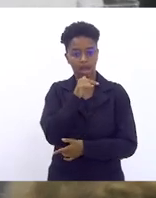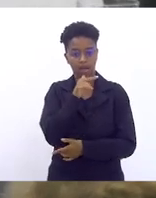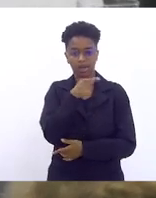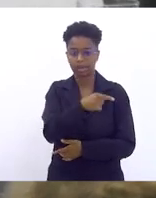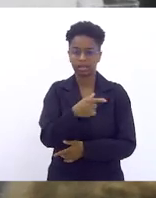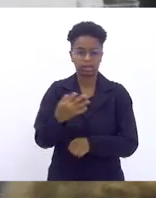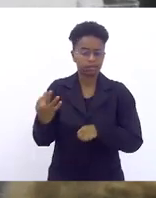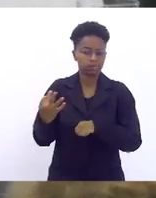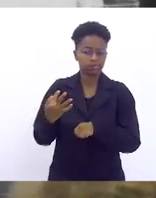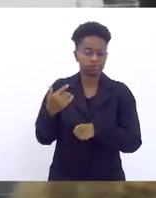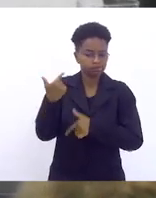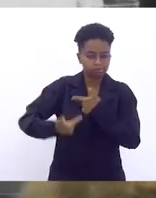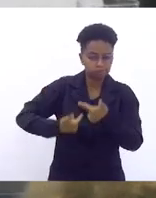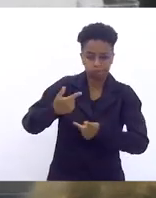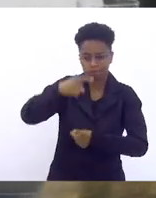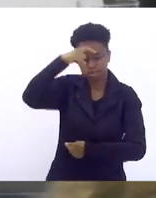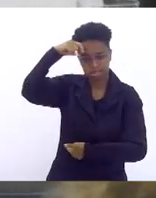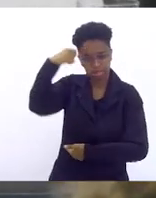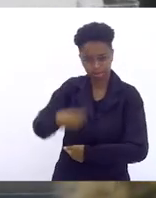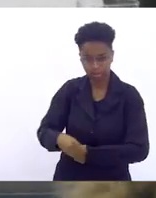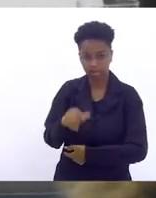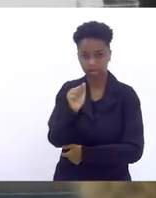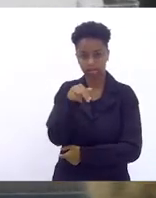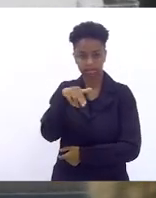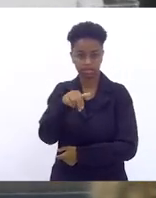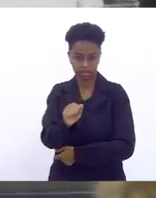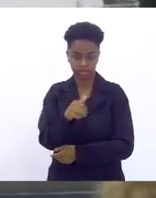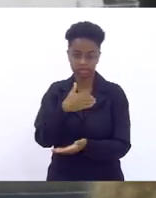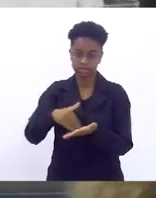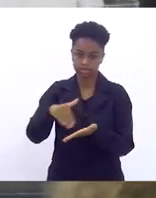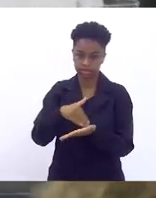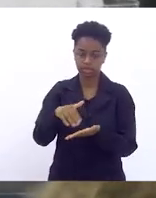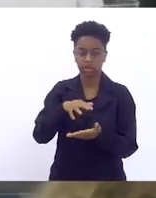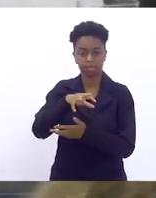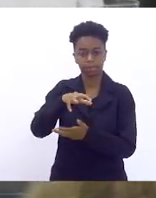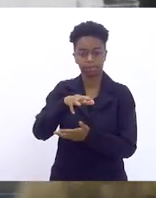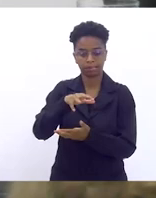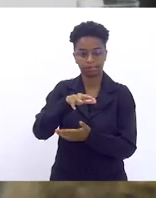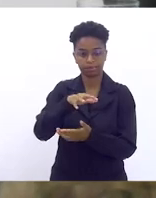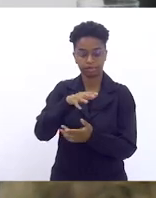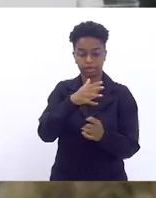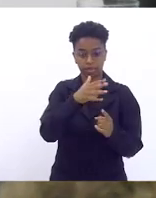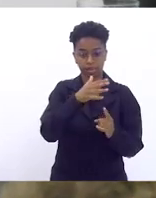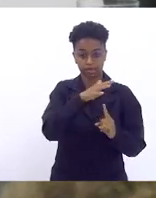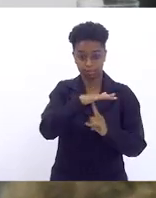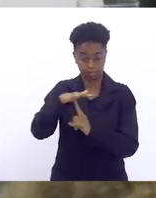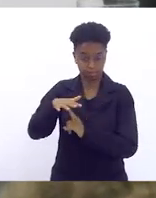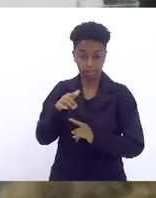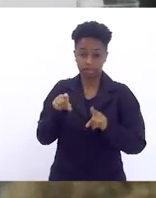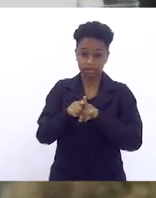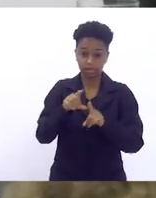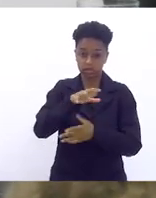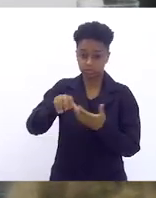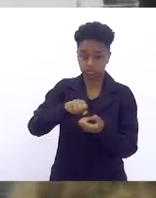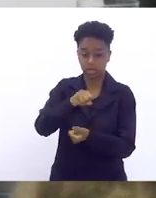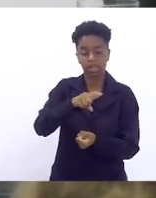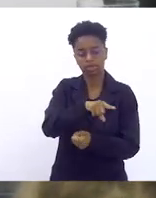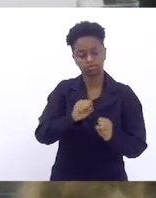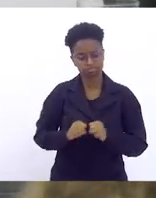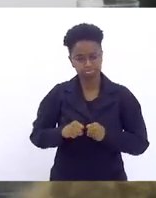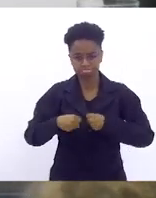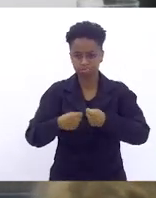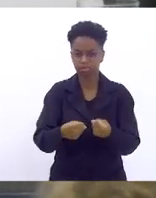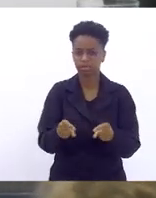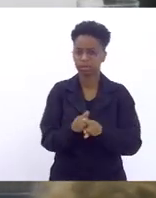incansável que ela na haste lá da secretaria de ambientes sustentabilidade é uma pessoa muito dedicada que tem feito